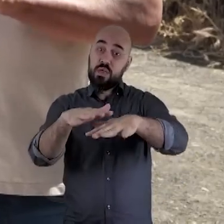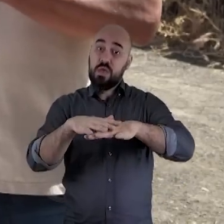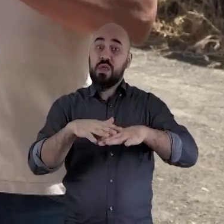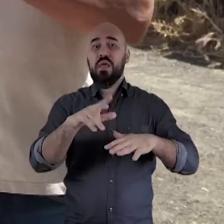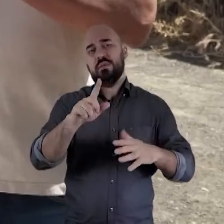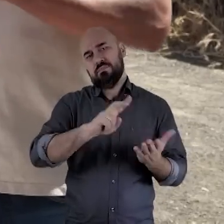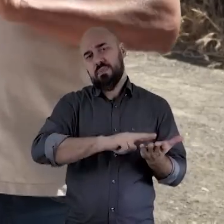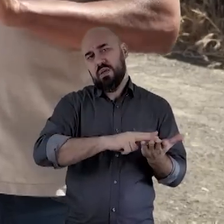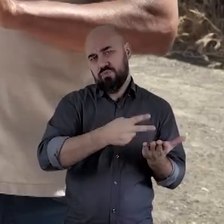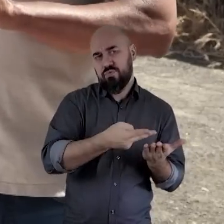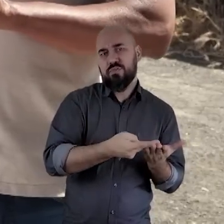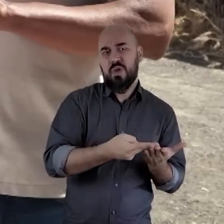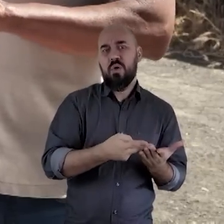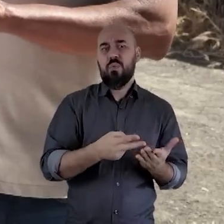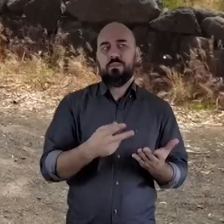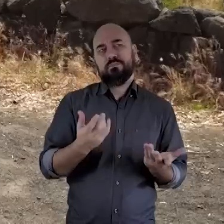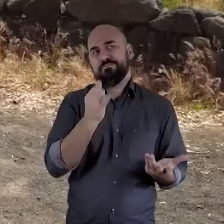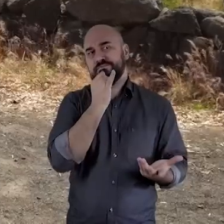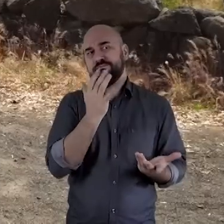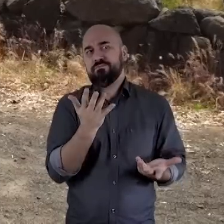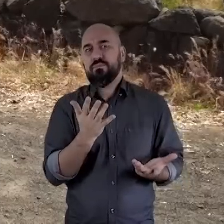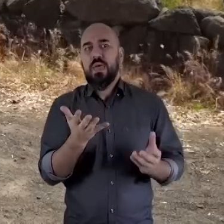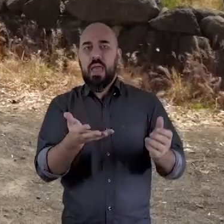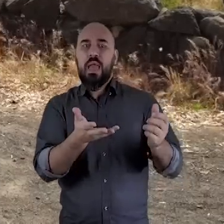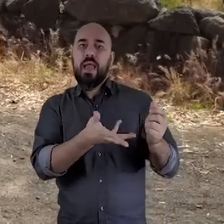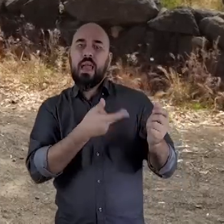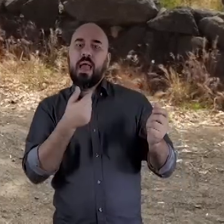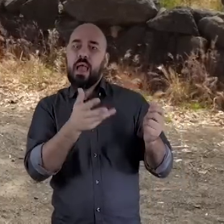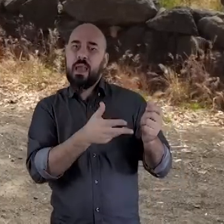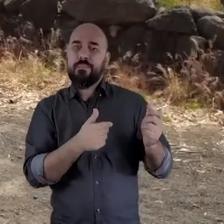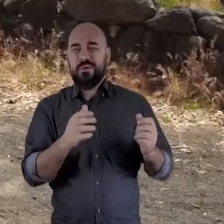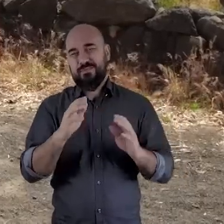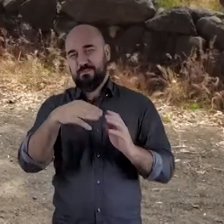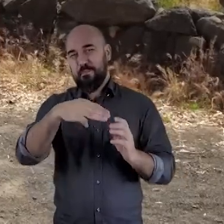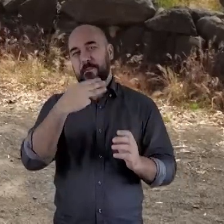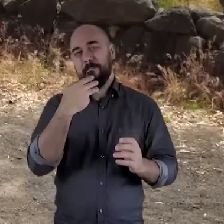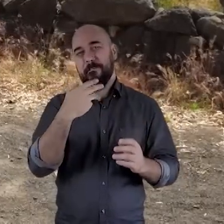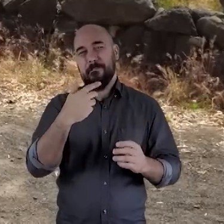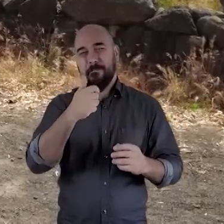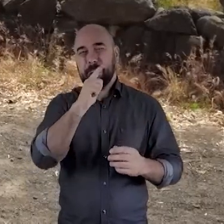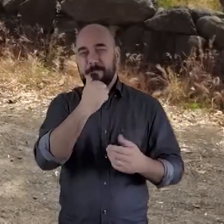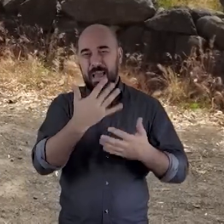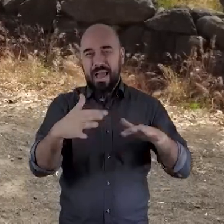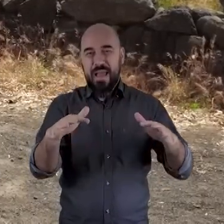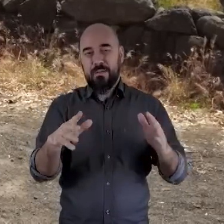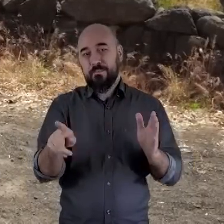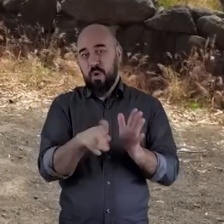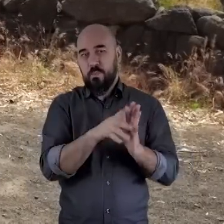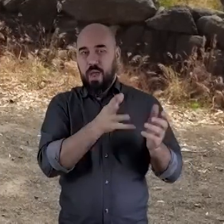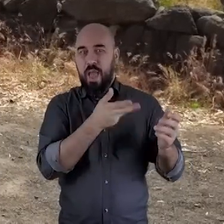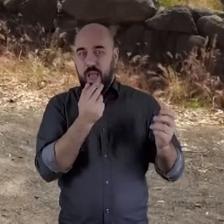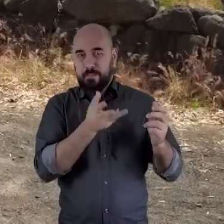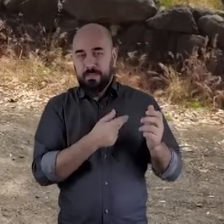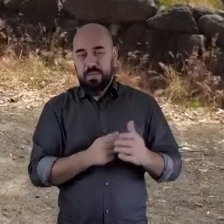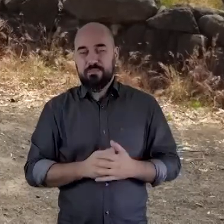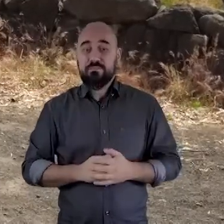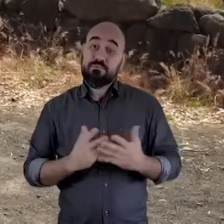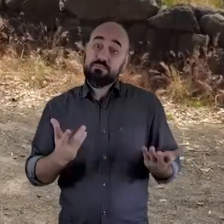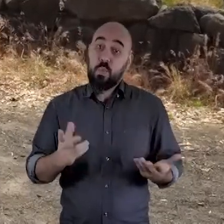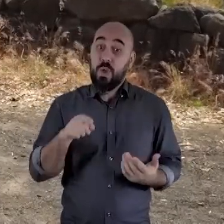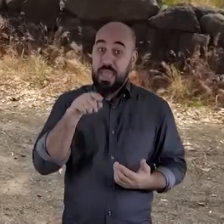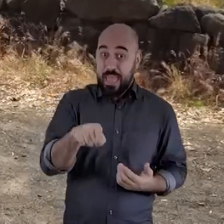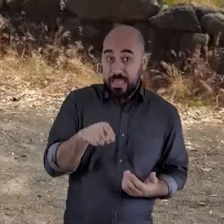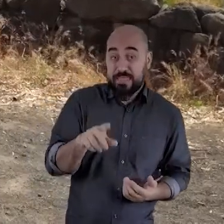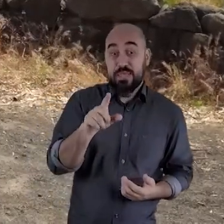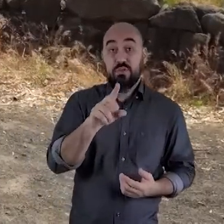traduzem como harpa, seria esse o sentido. E a palavra que vem logo em seguida, Zer, Z-E-R, este aqui